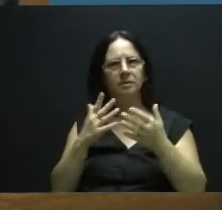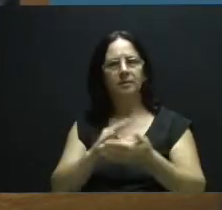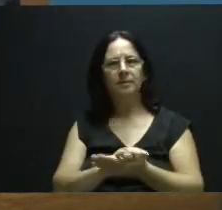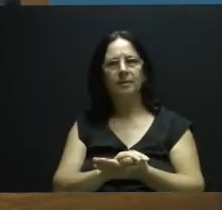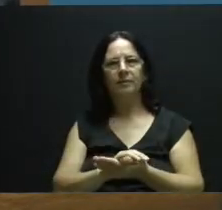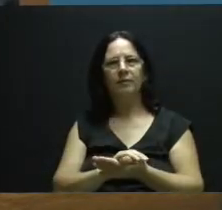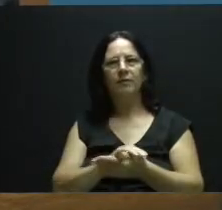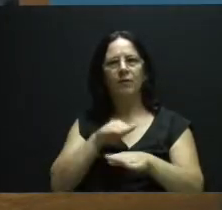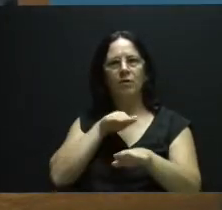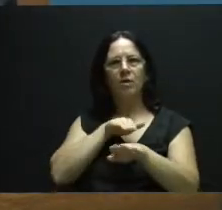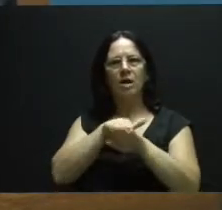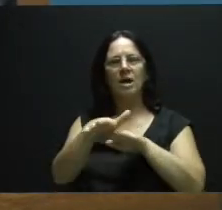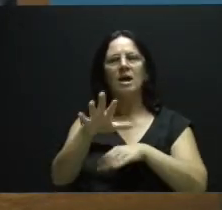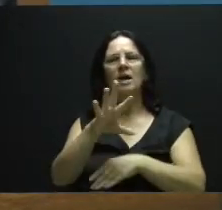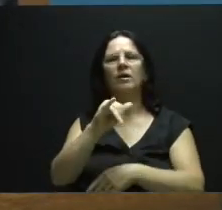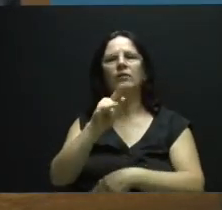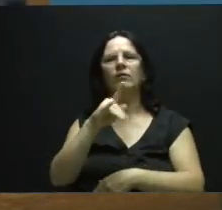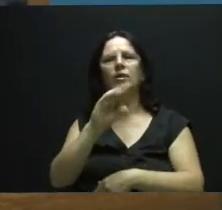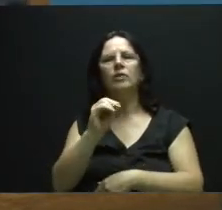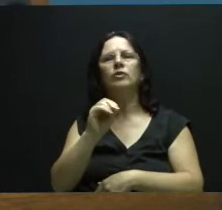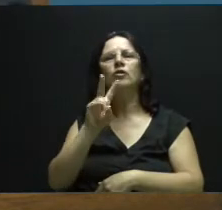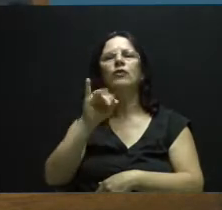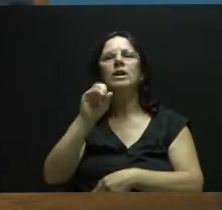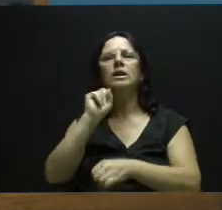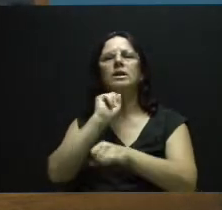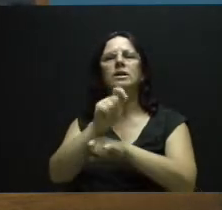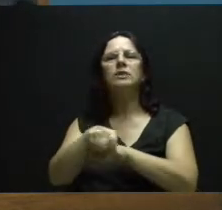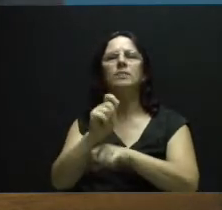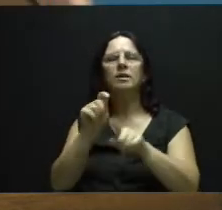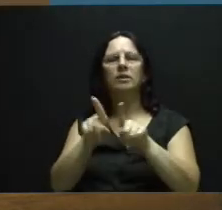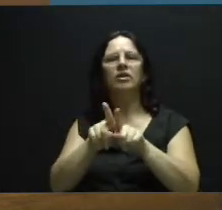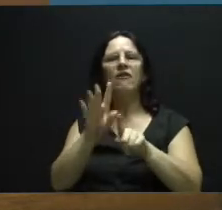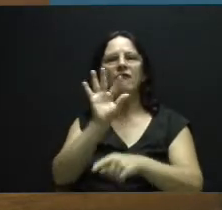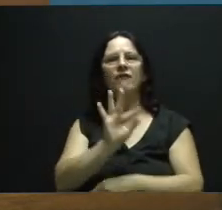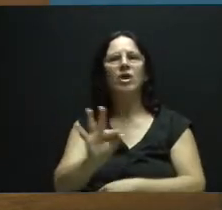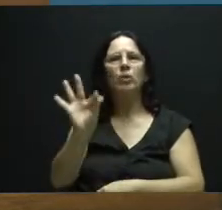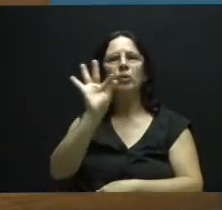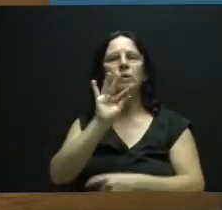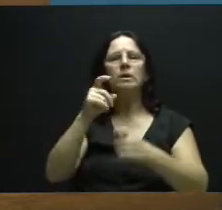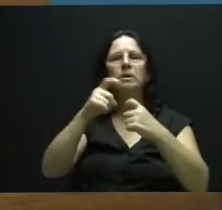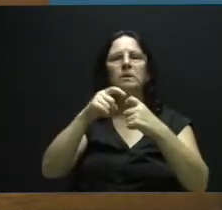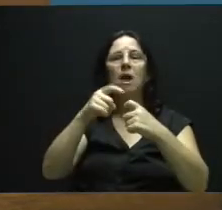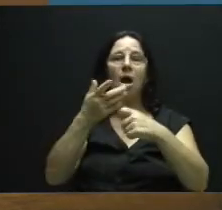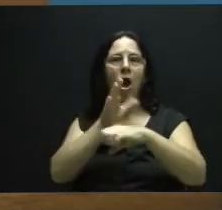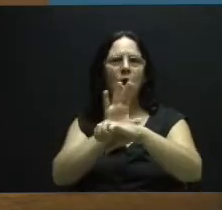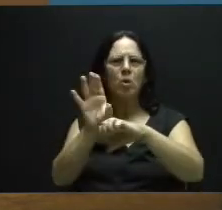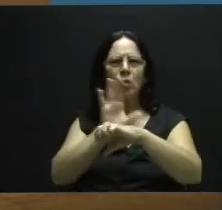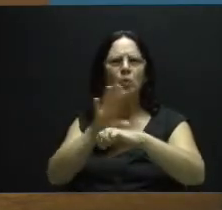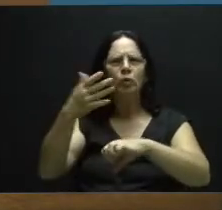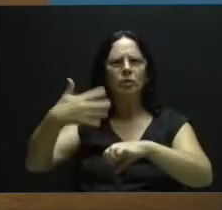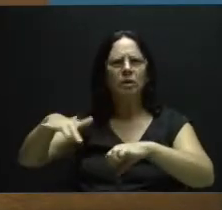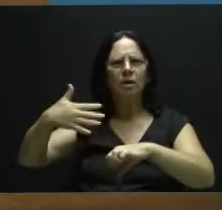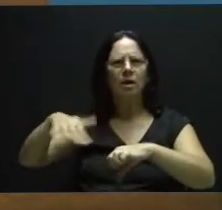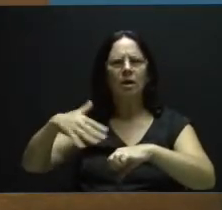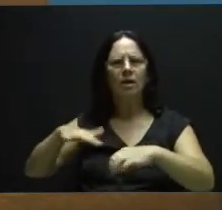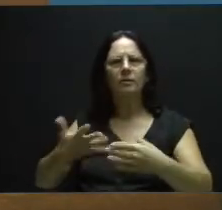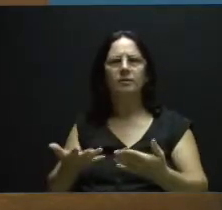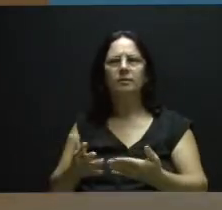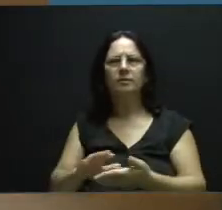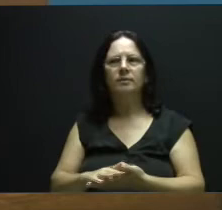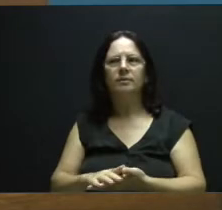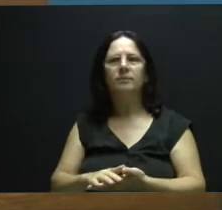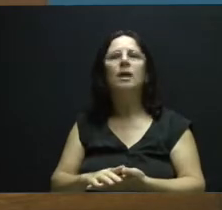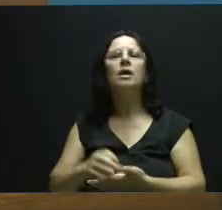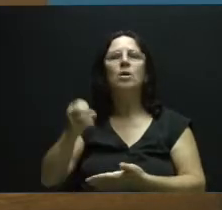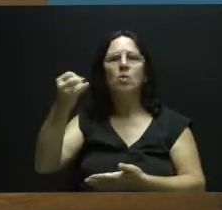asfalto da vila esperança faculdade de medicina há mais recurso é claro curso de medicina é caro mas